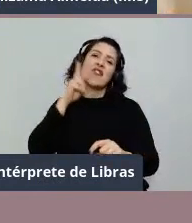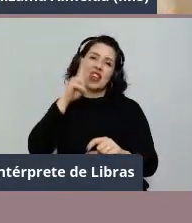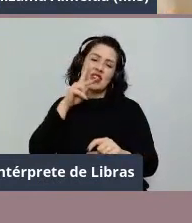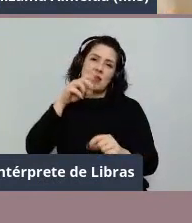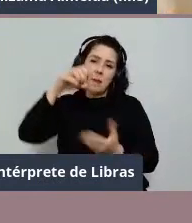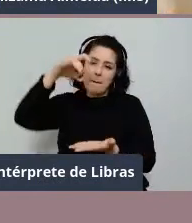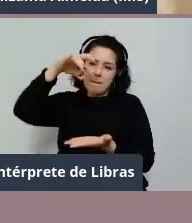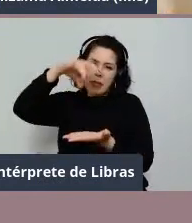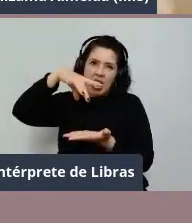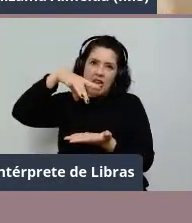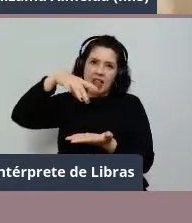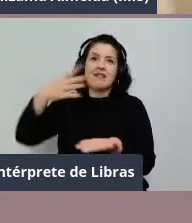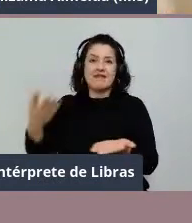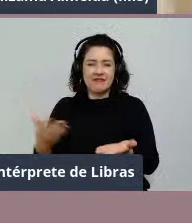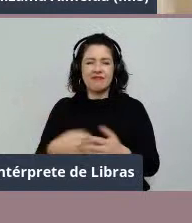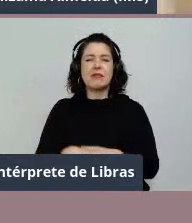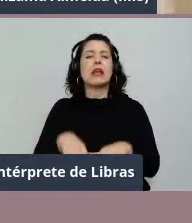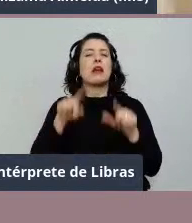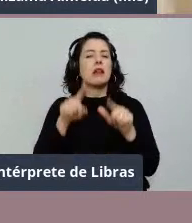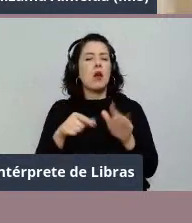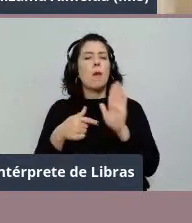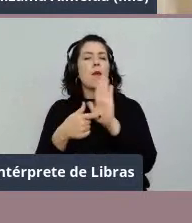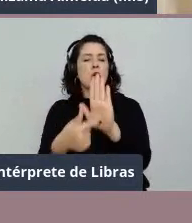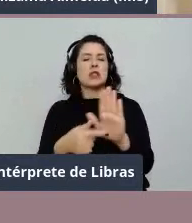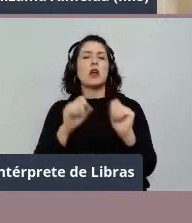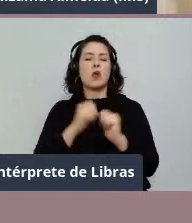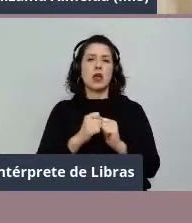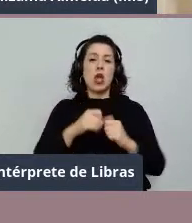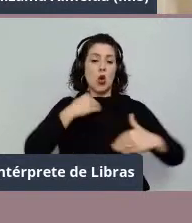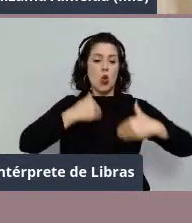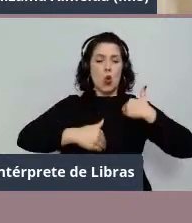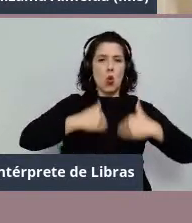do corpo, ou do líquido, ou do batom,